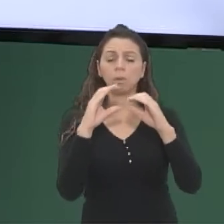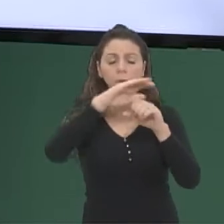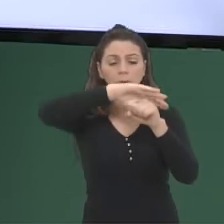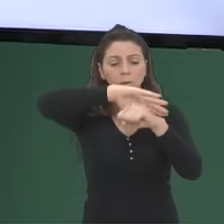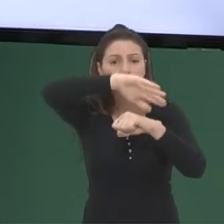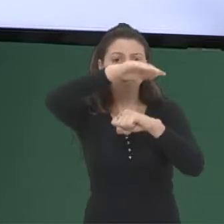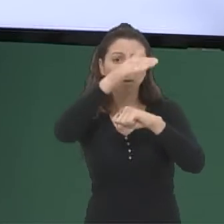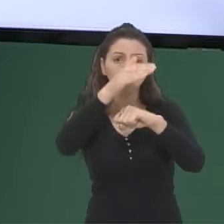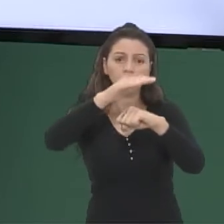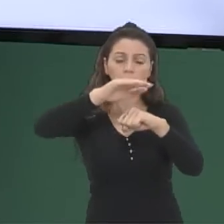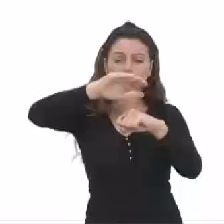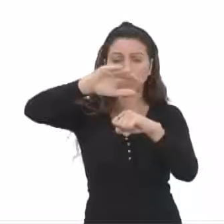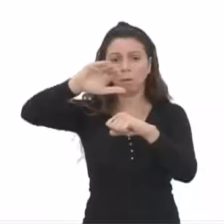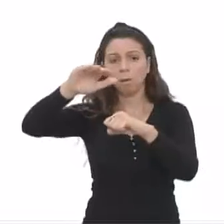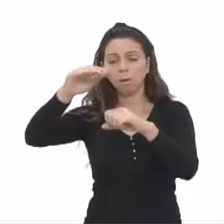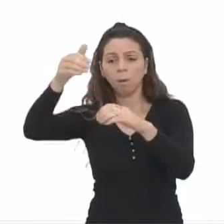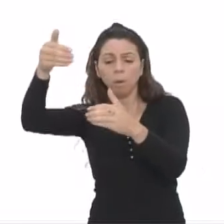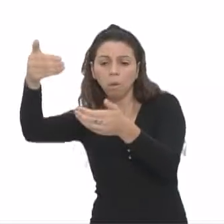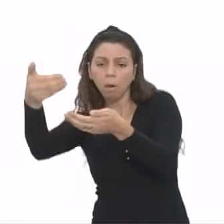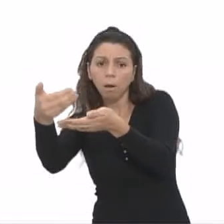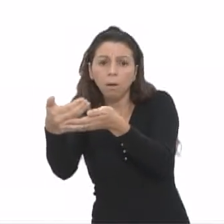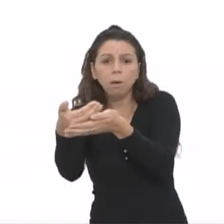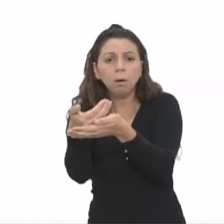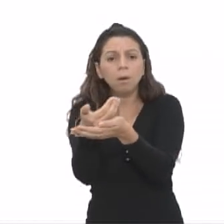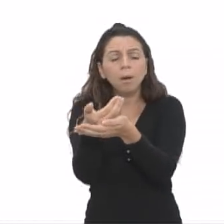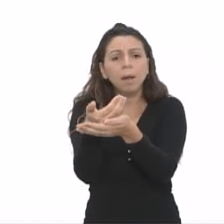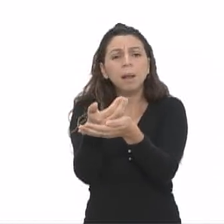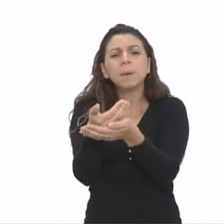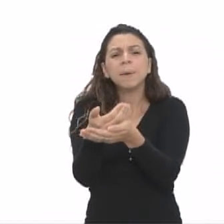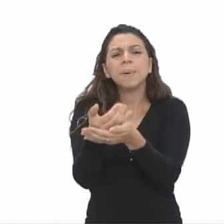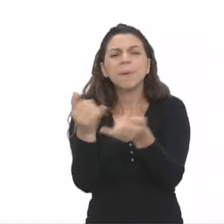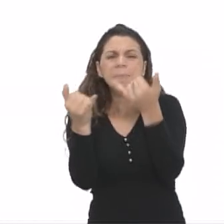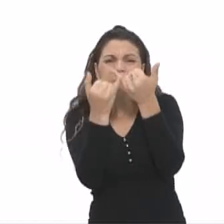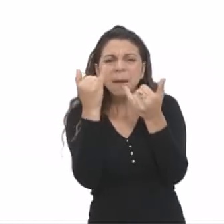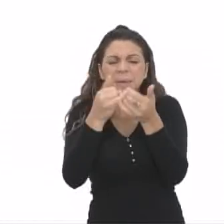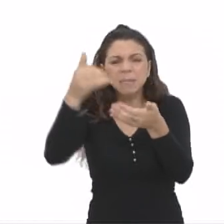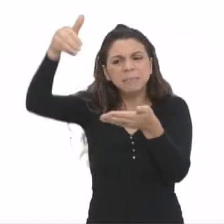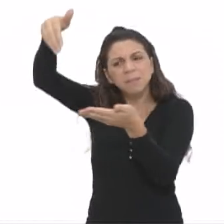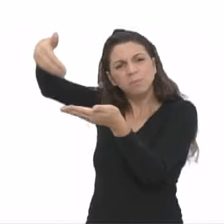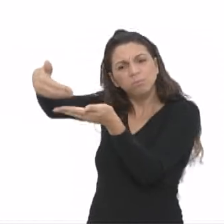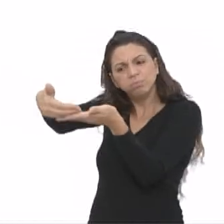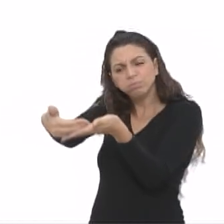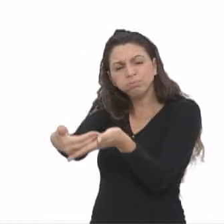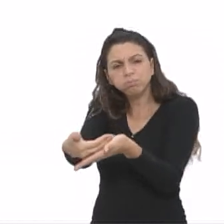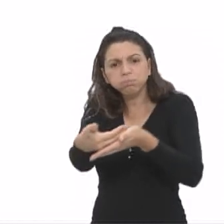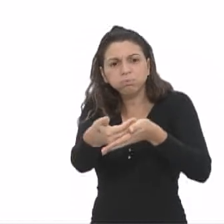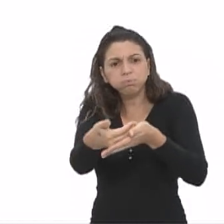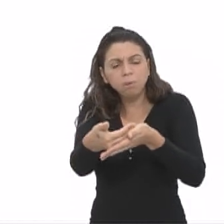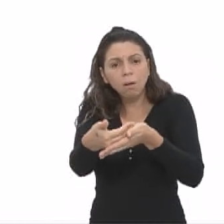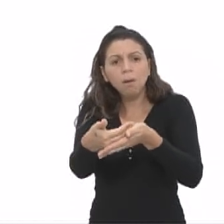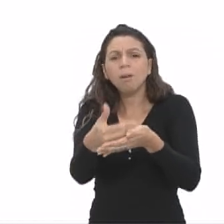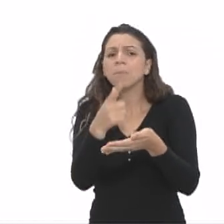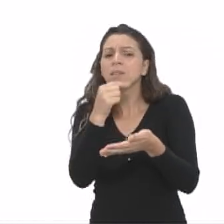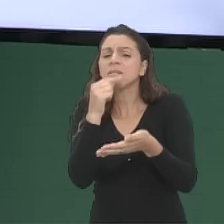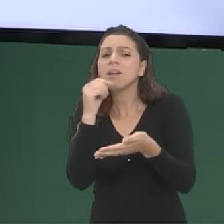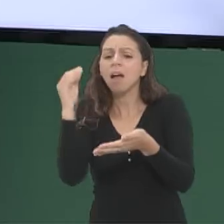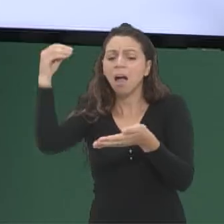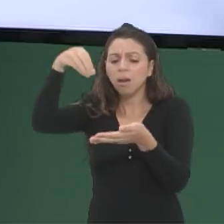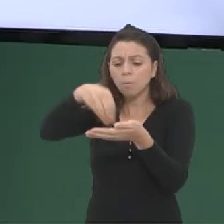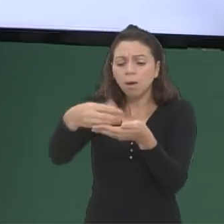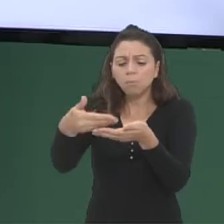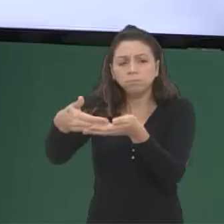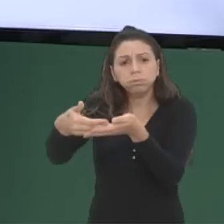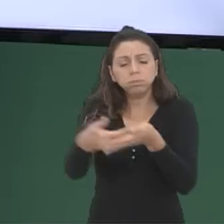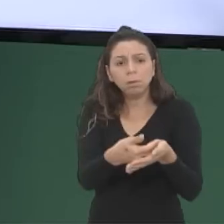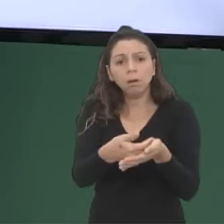formato assim côncavo, parece que é uma bacia, parece que se depositou água nessa região. Essa água, por exemplo, pode